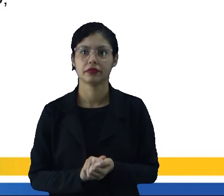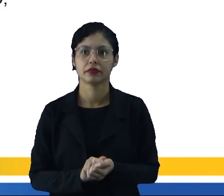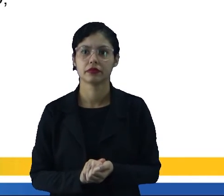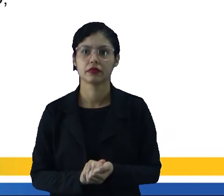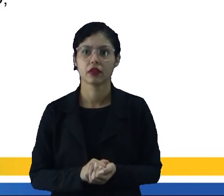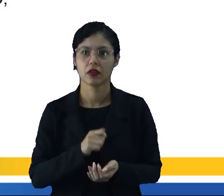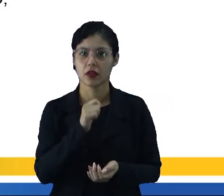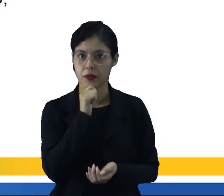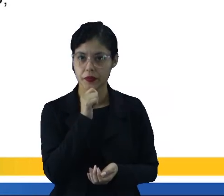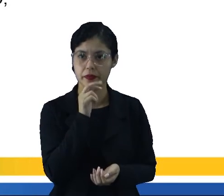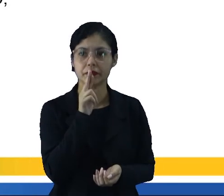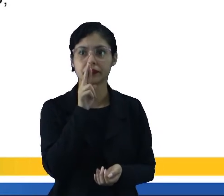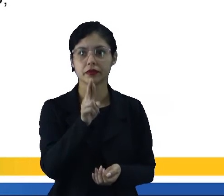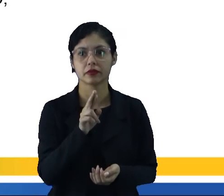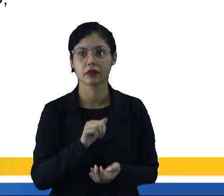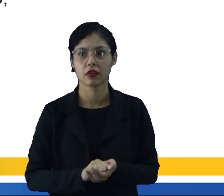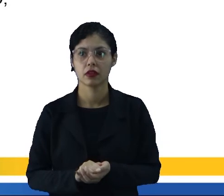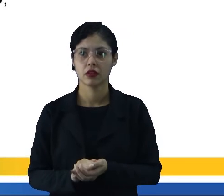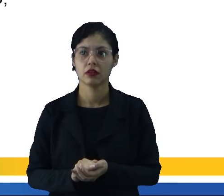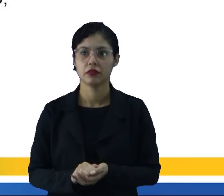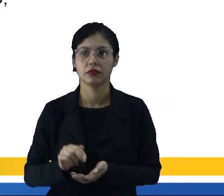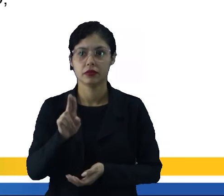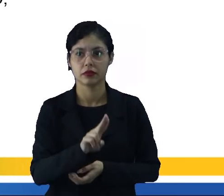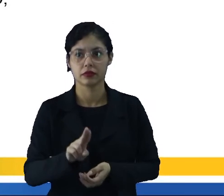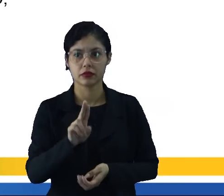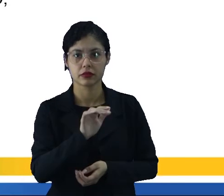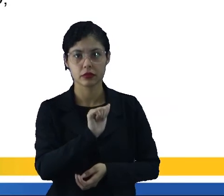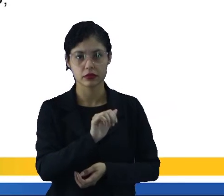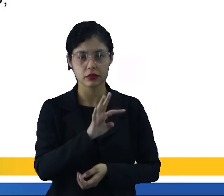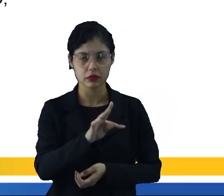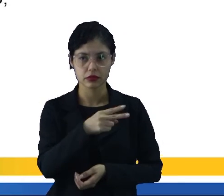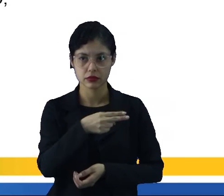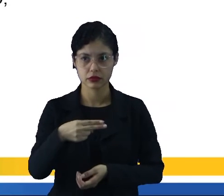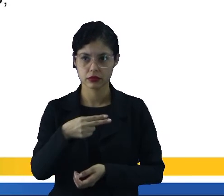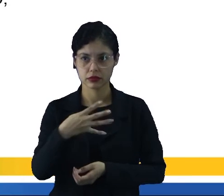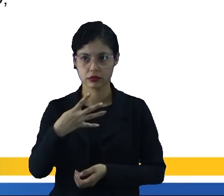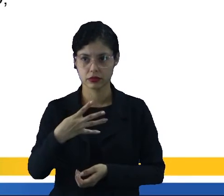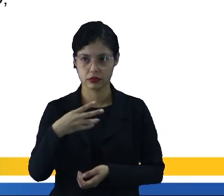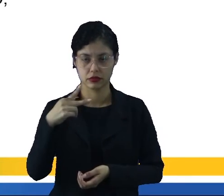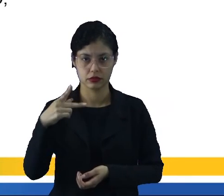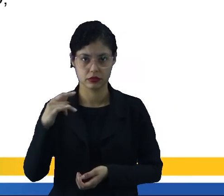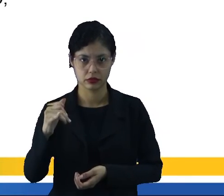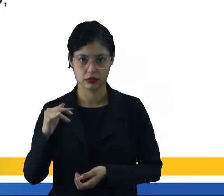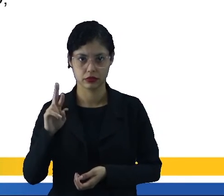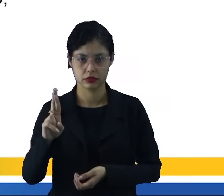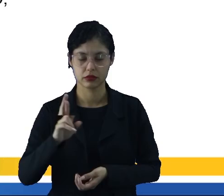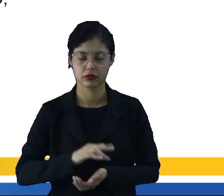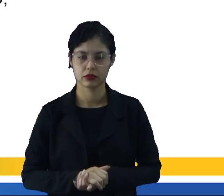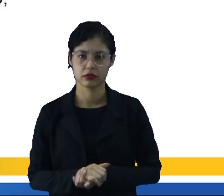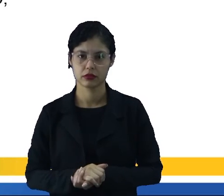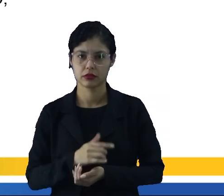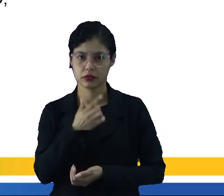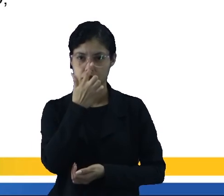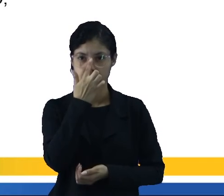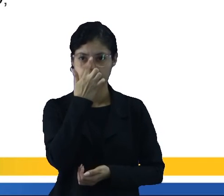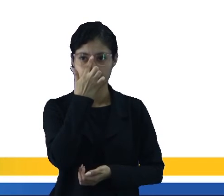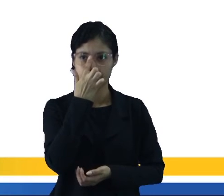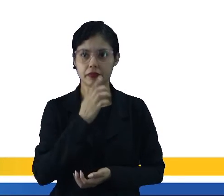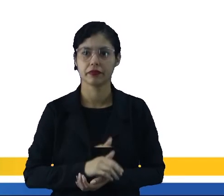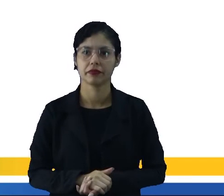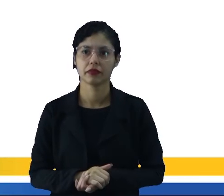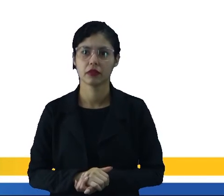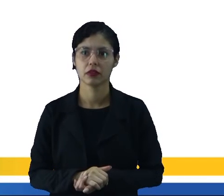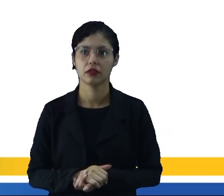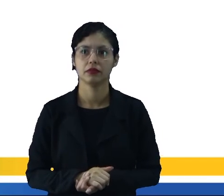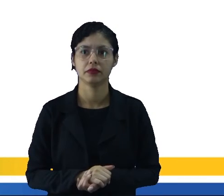para calcularmos a área da superfície da esfera utilizamos a fórmula a área total igual a 4 PI R ao quadrado